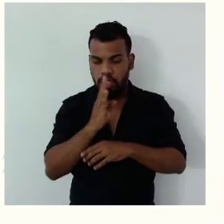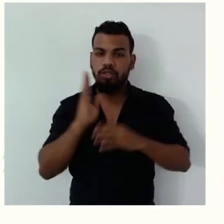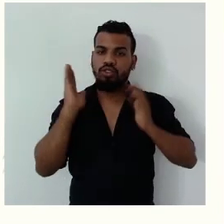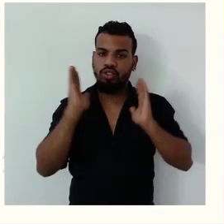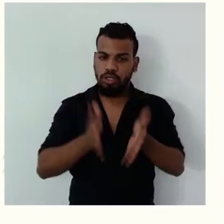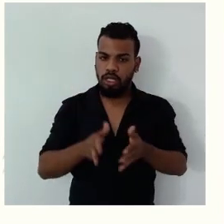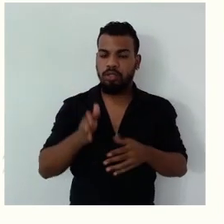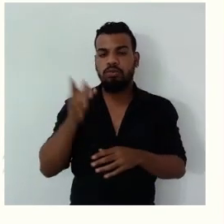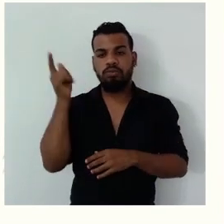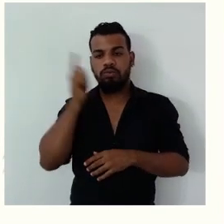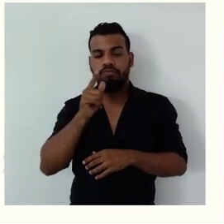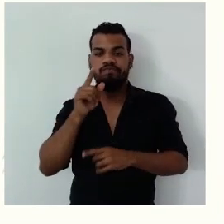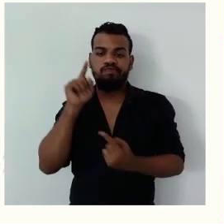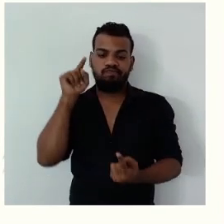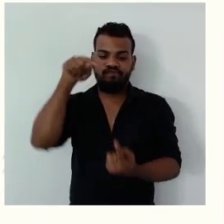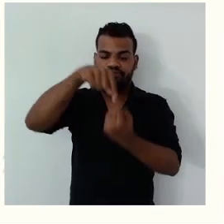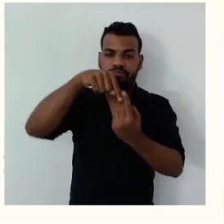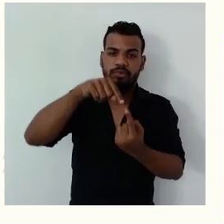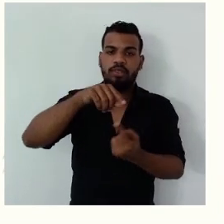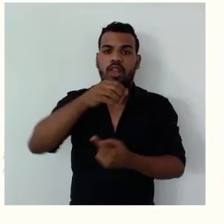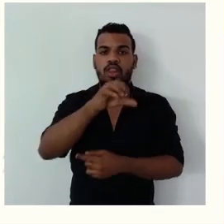atingido a marca de